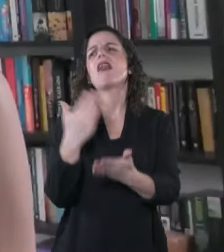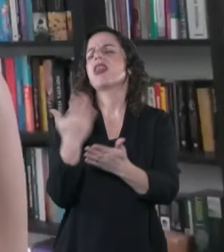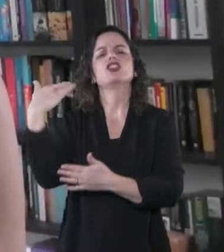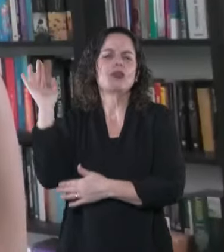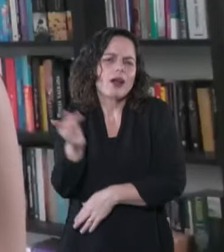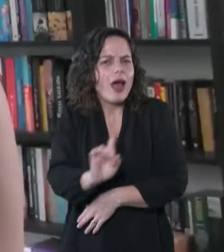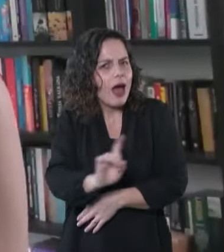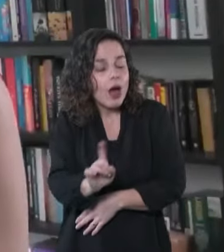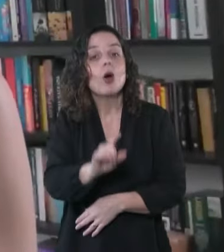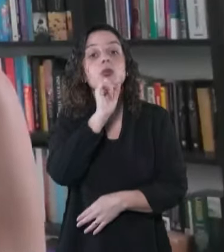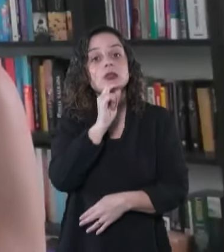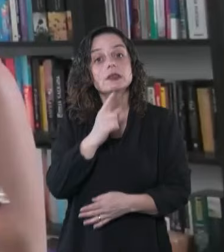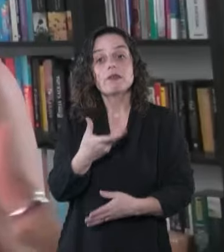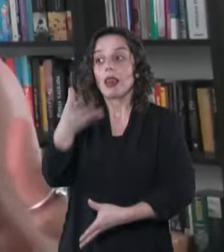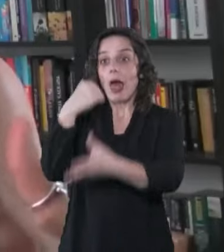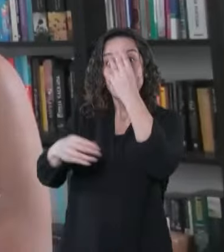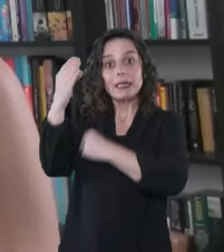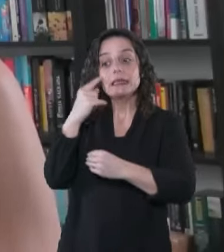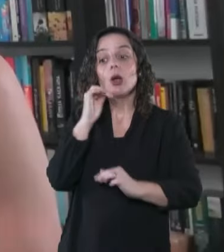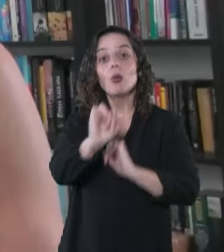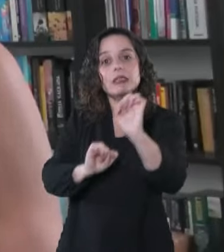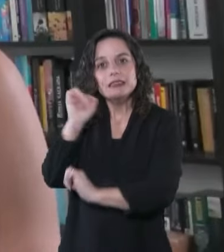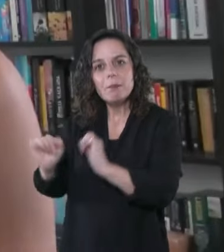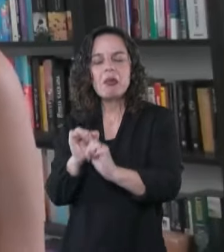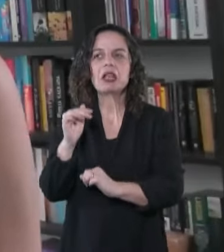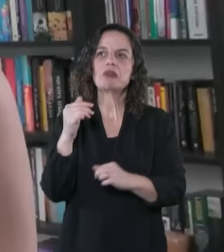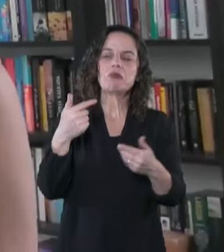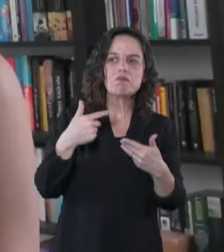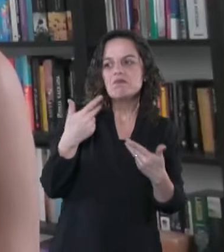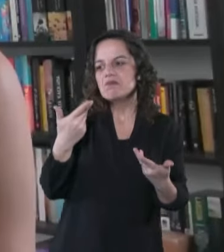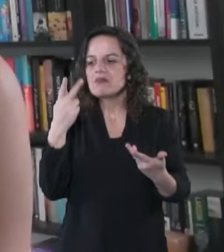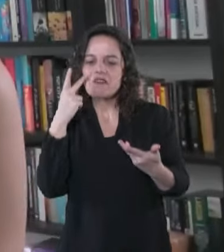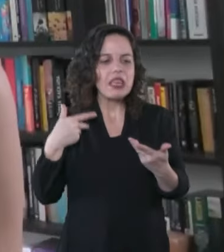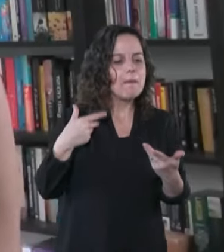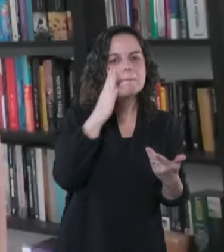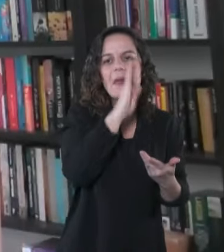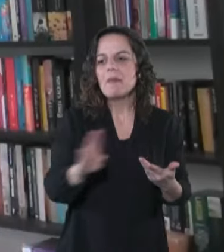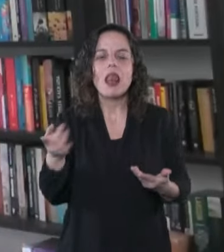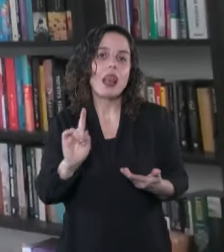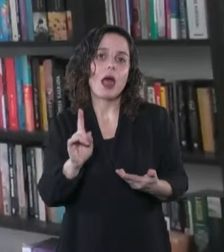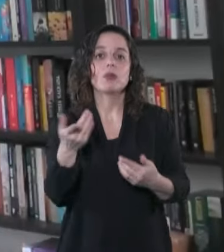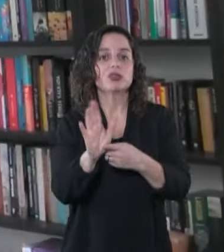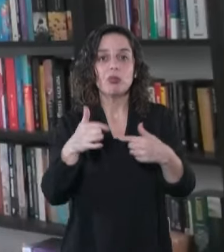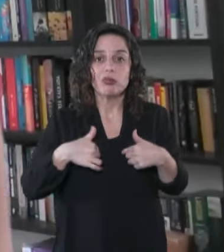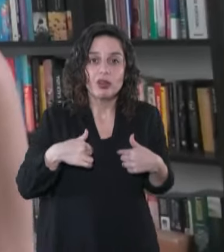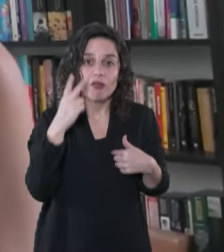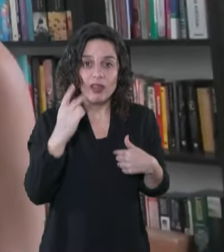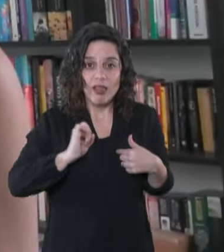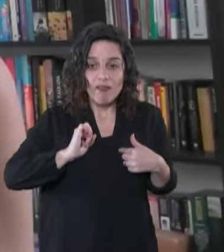usar o conhecimento que adquirem, porque lá está no meu caso, eu não sei, acho que nunca vou usar